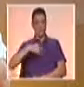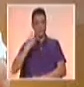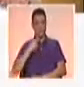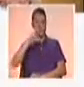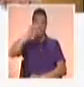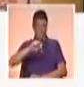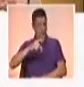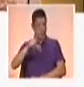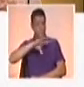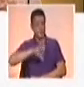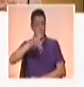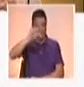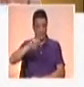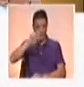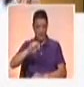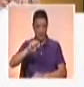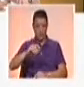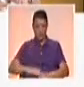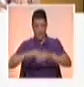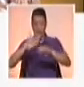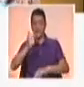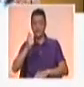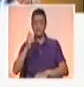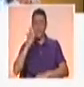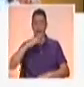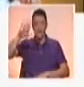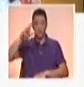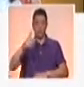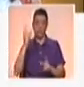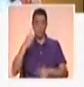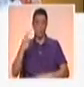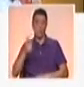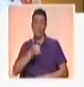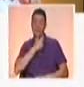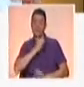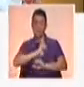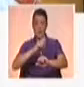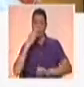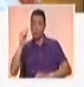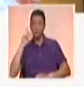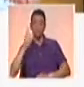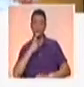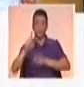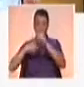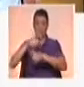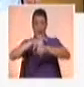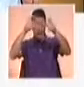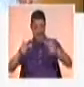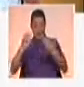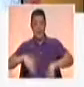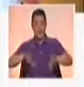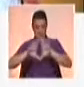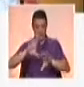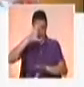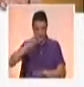também. Ele já era crescidinho, tinha 15 anos quase, e decidiu não ir, como a maioria dos meninos surdos de Gaia, e de outros concelhos, mas Gaia sei que